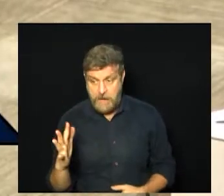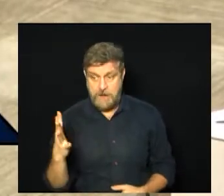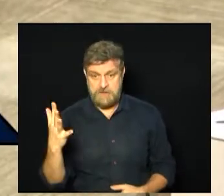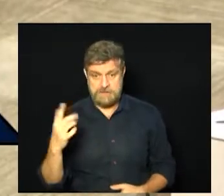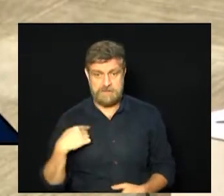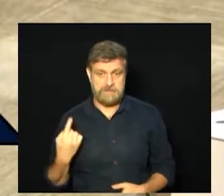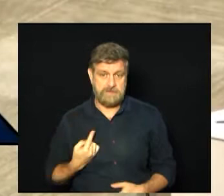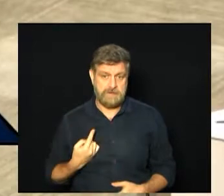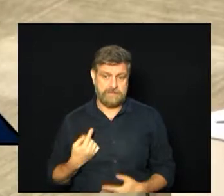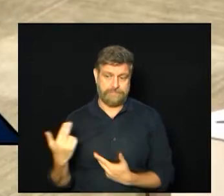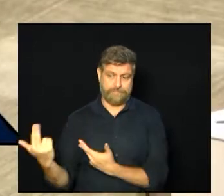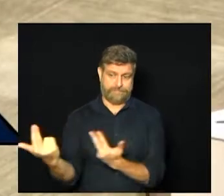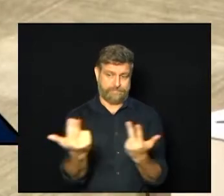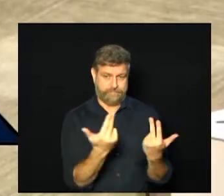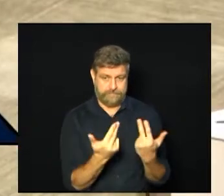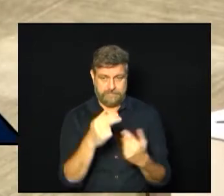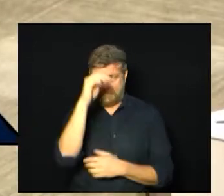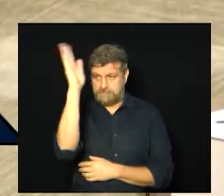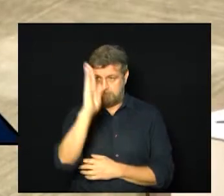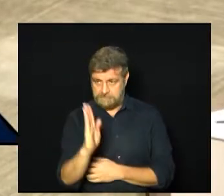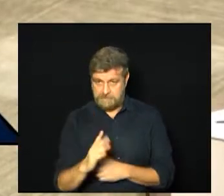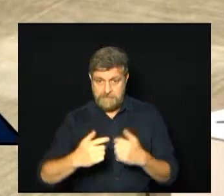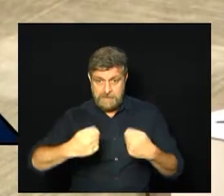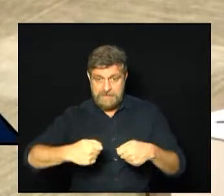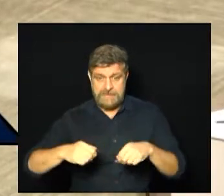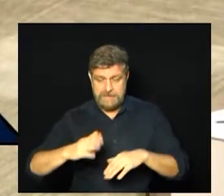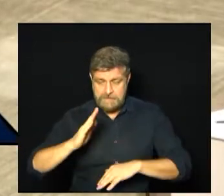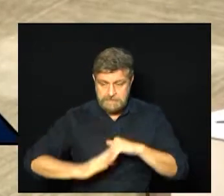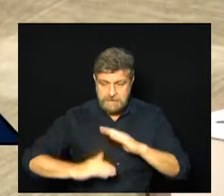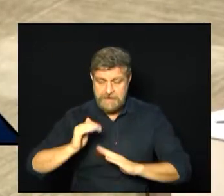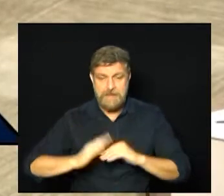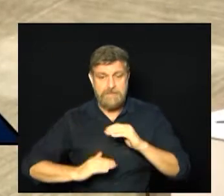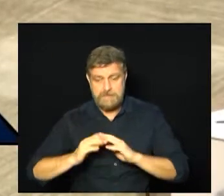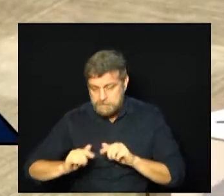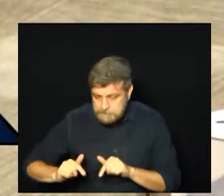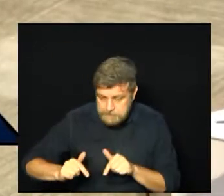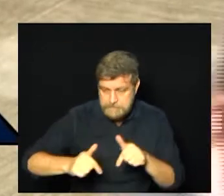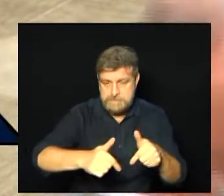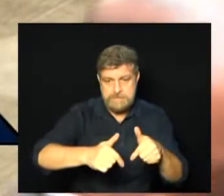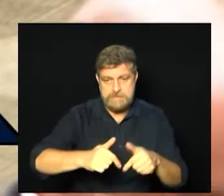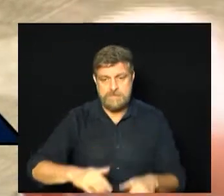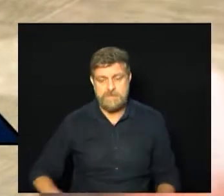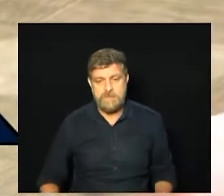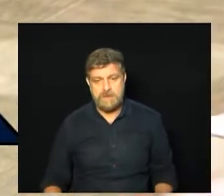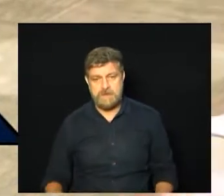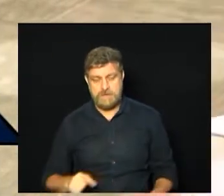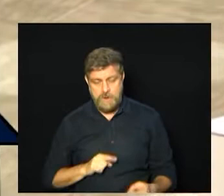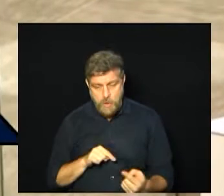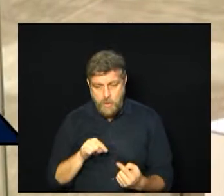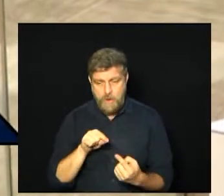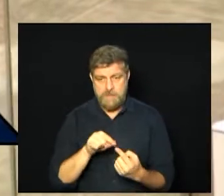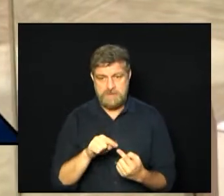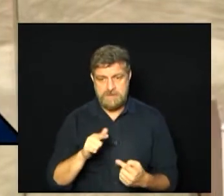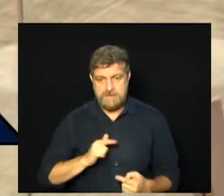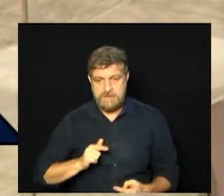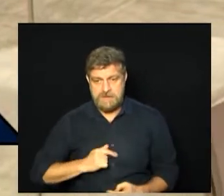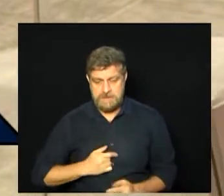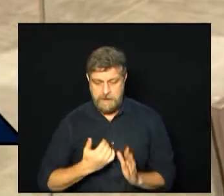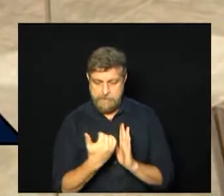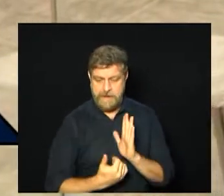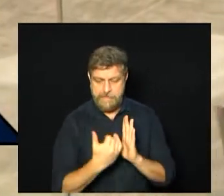ponto anormal de todo o país, precisa ser feito através de ações públicas, tentando fazer com que, abaixando o